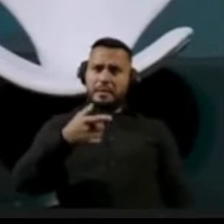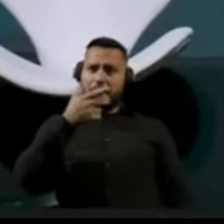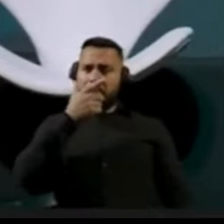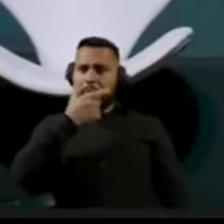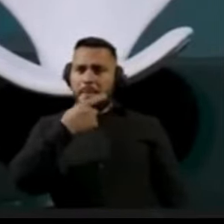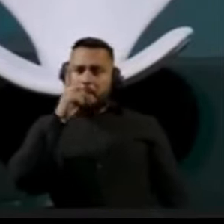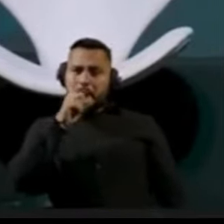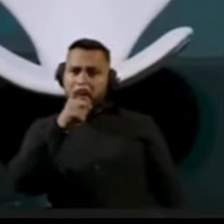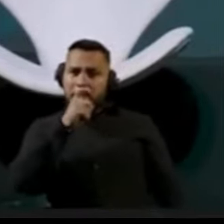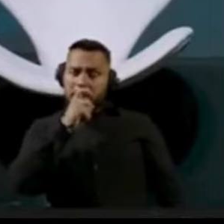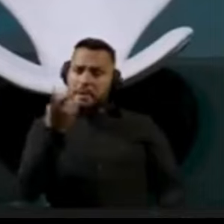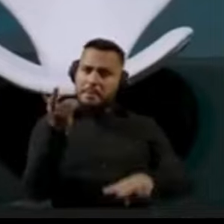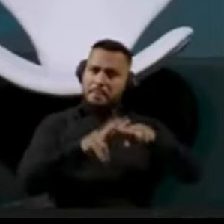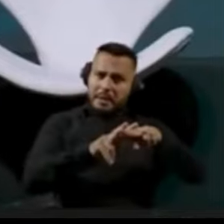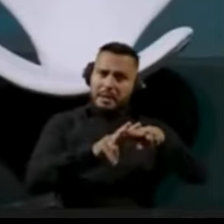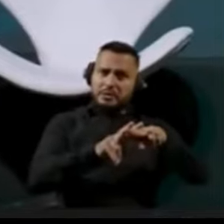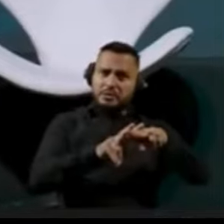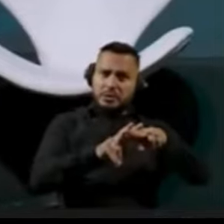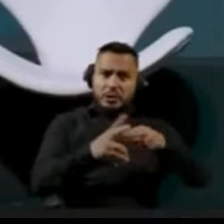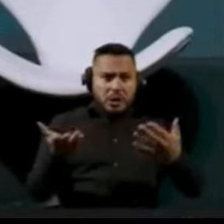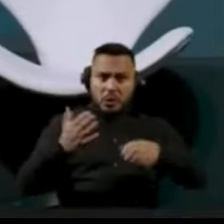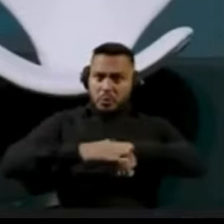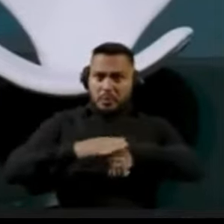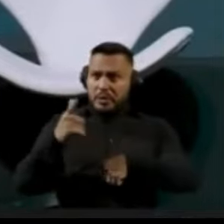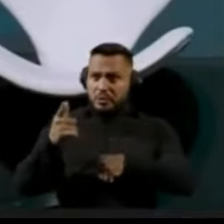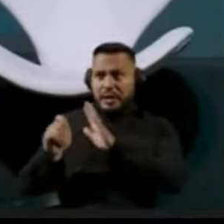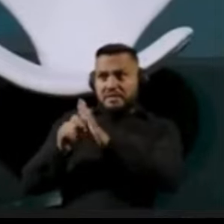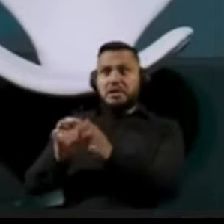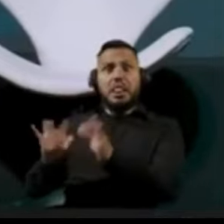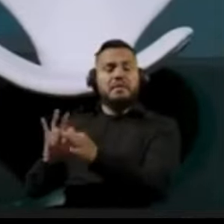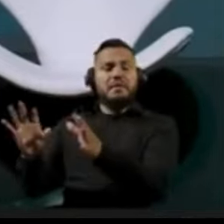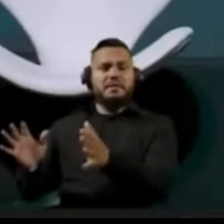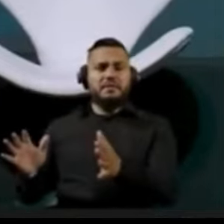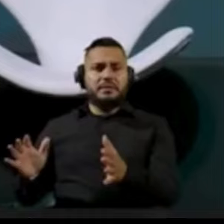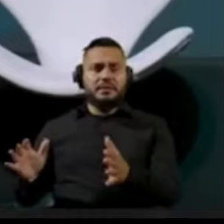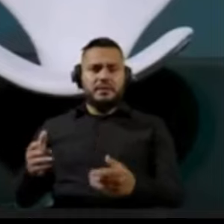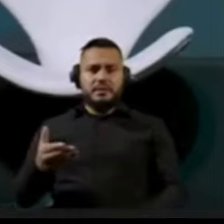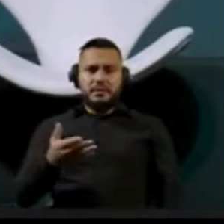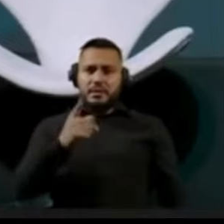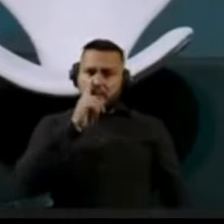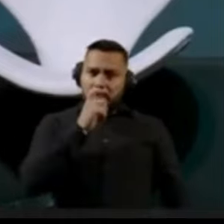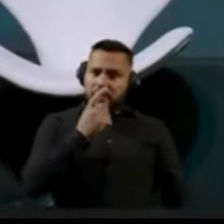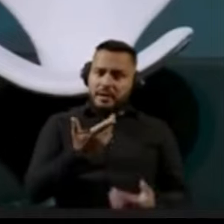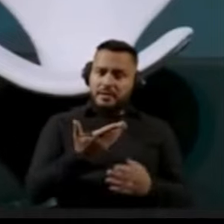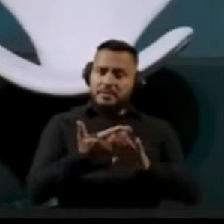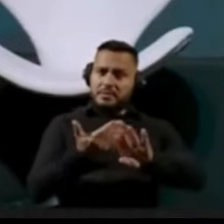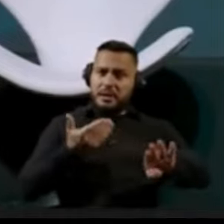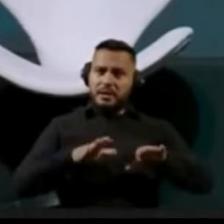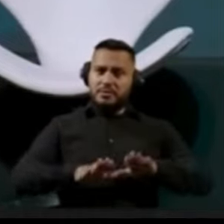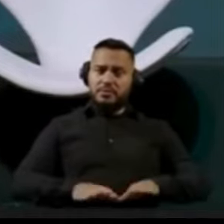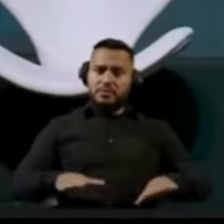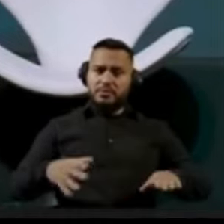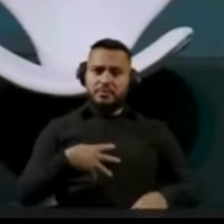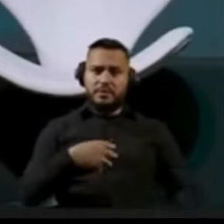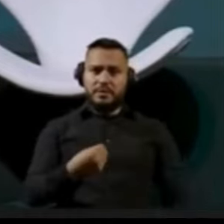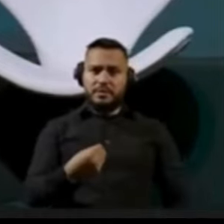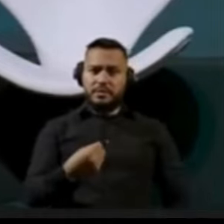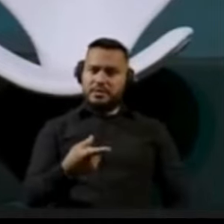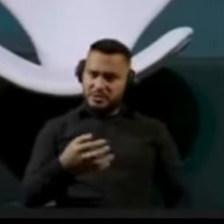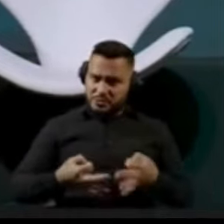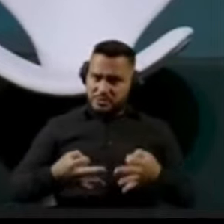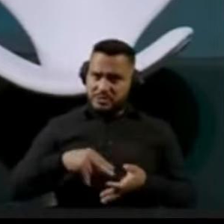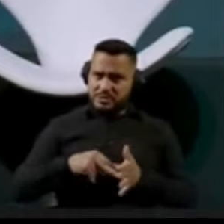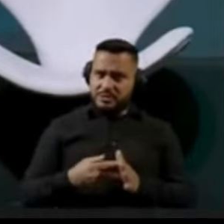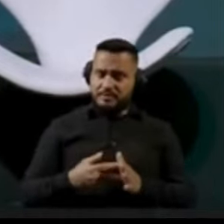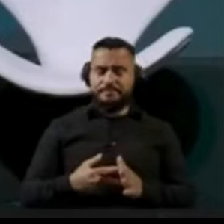filhos quando traficantes são soltos quando tem filho pequeno. Isso é justiça? Mas nós vamos precisar de cada um de vocês.